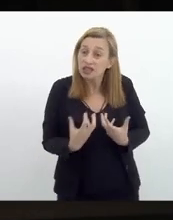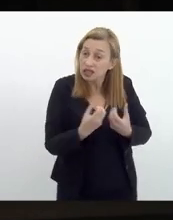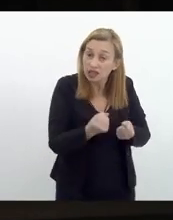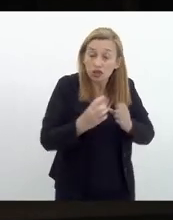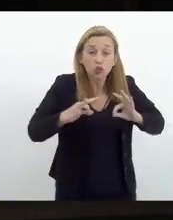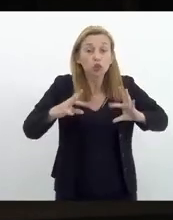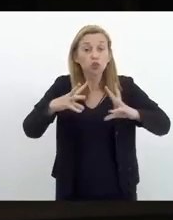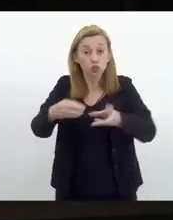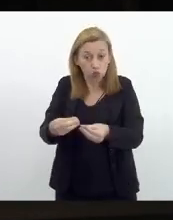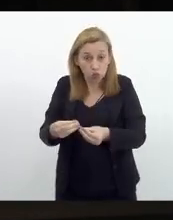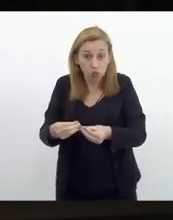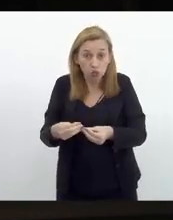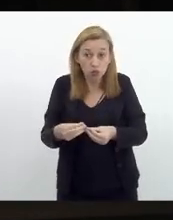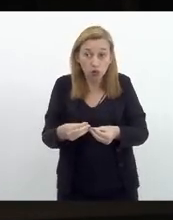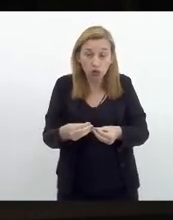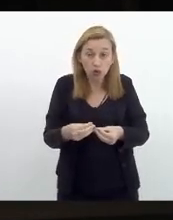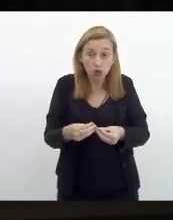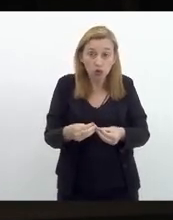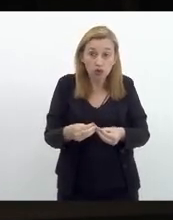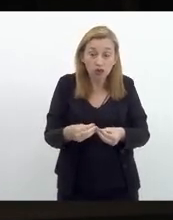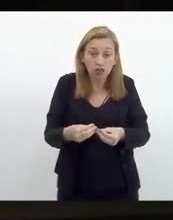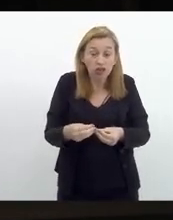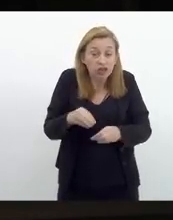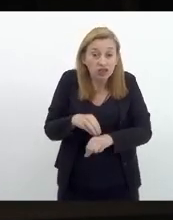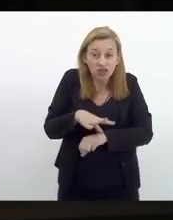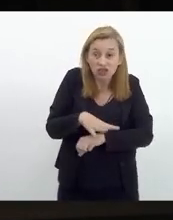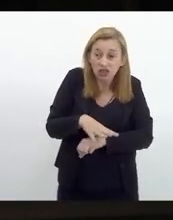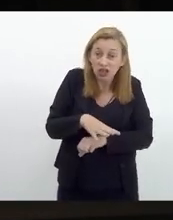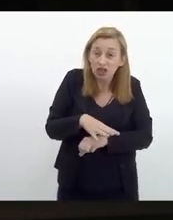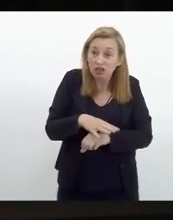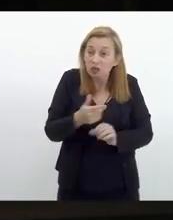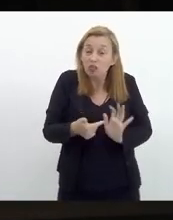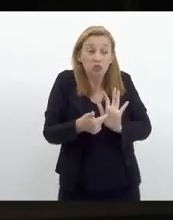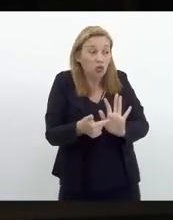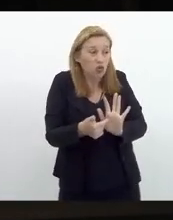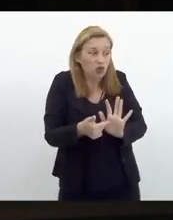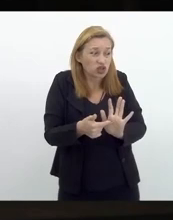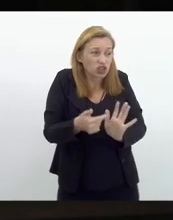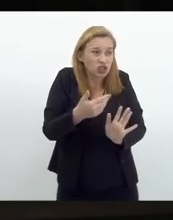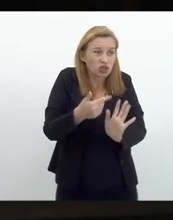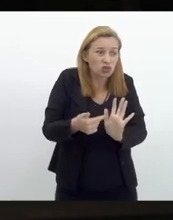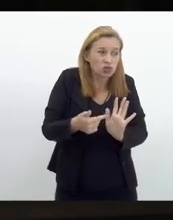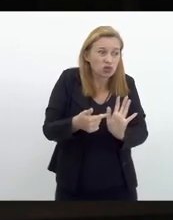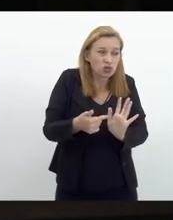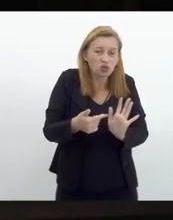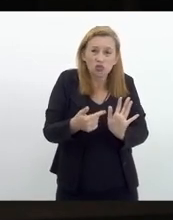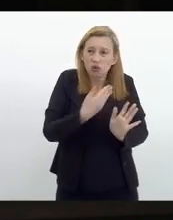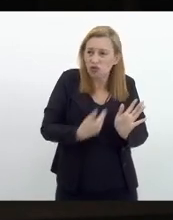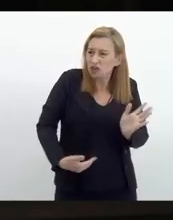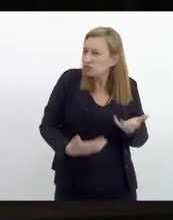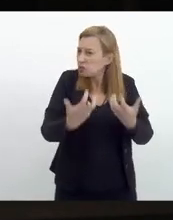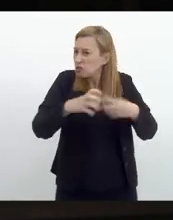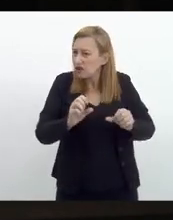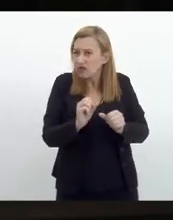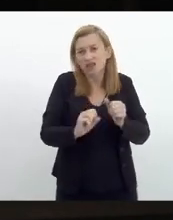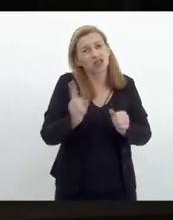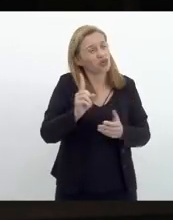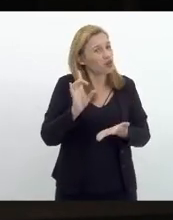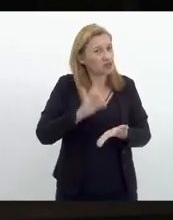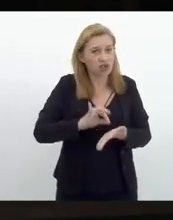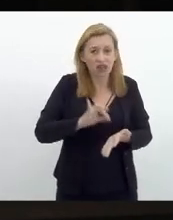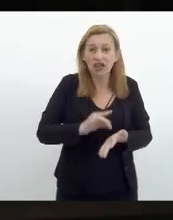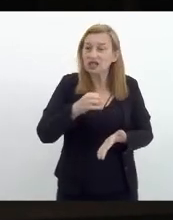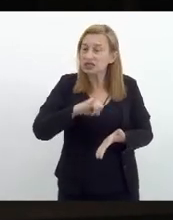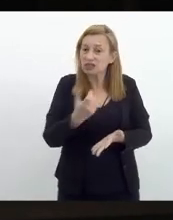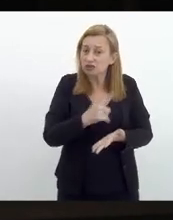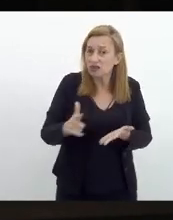tudo e esse destaque nos expõe como se o governo não quisesse fazer isso não é verdade se é para não